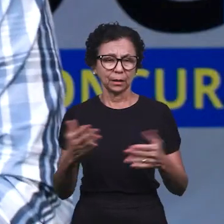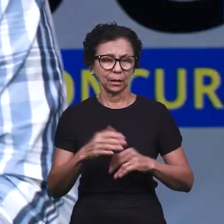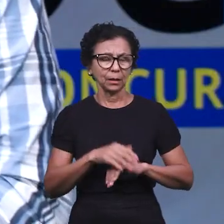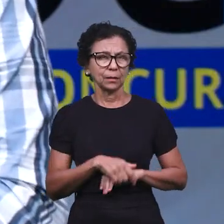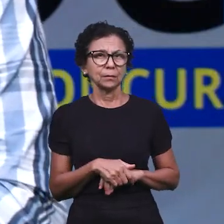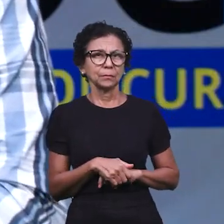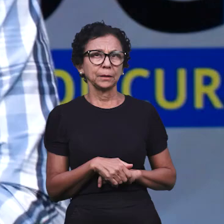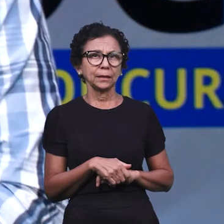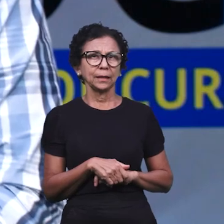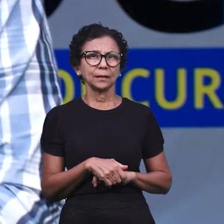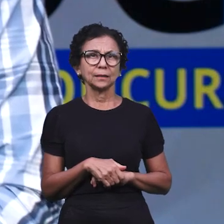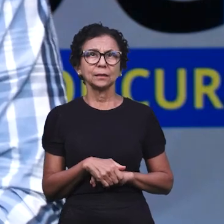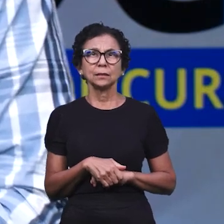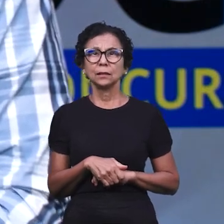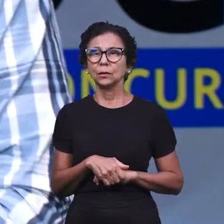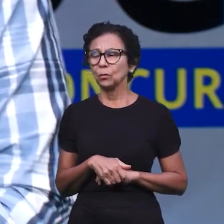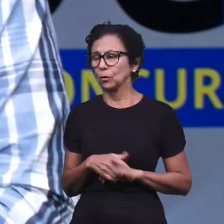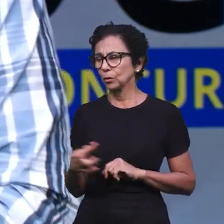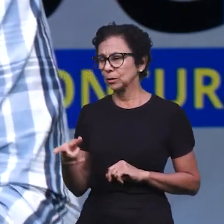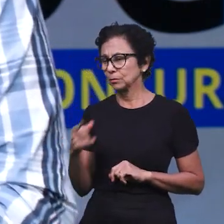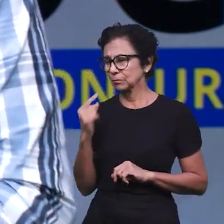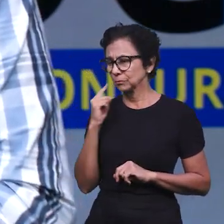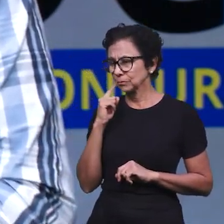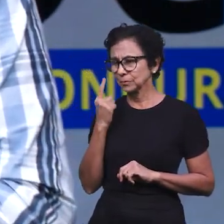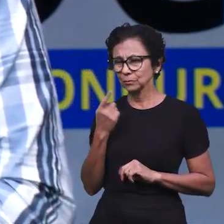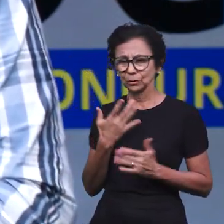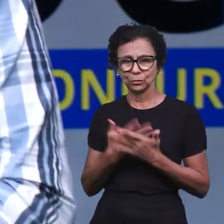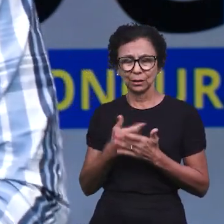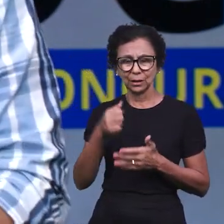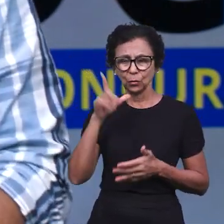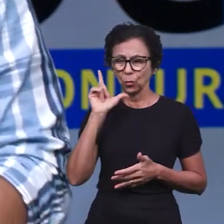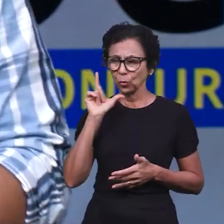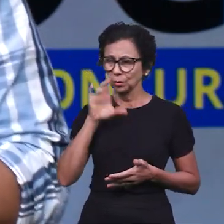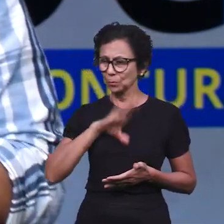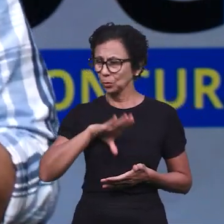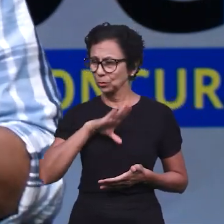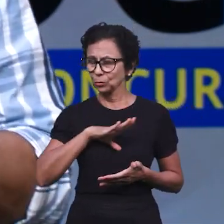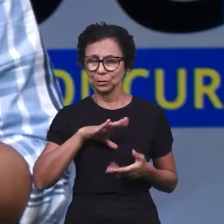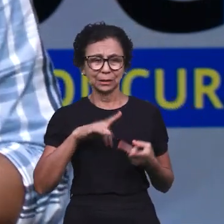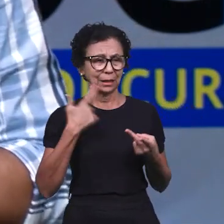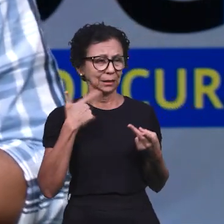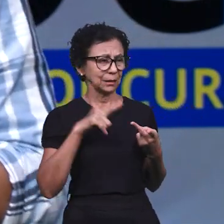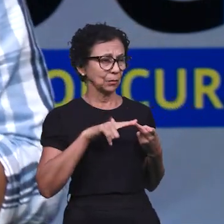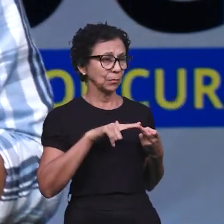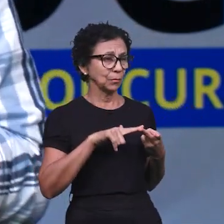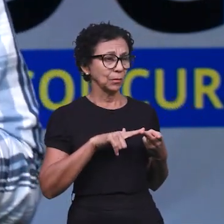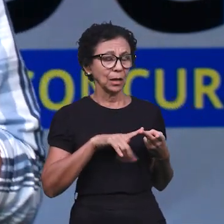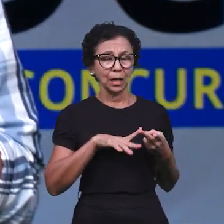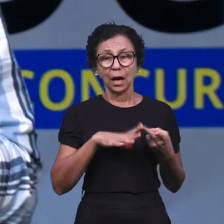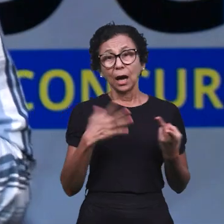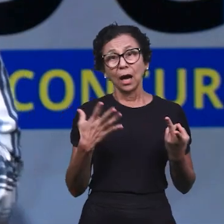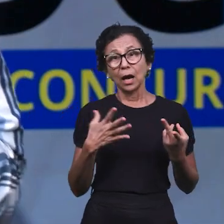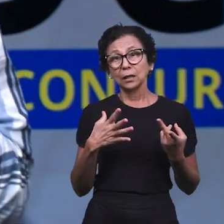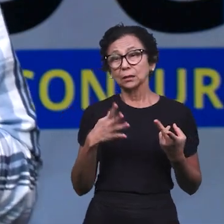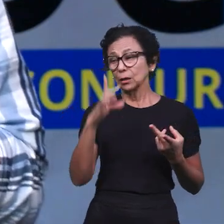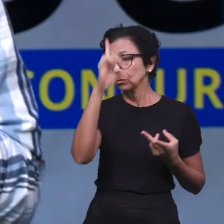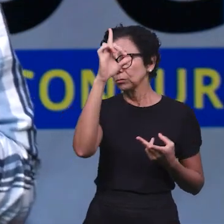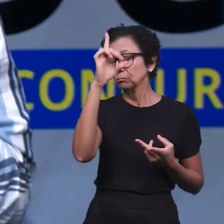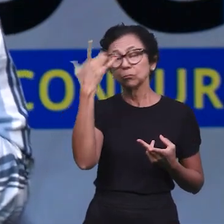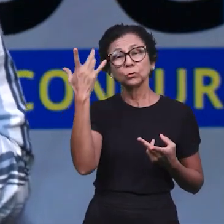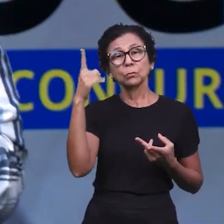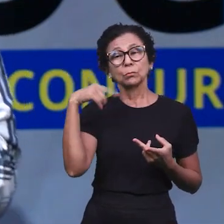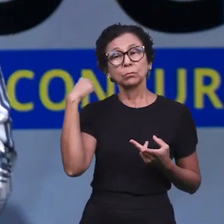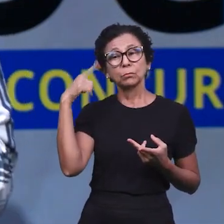Acho que agora eu vou estudar português. Ah, não, eu estudei português ontem. Então, eu vou estudar direito constitucional. E só nessa